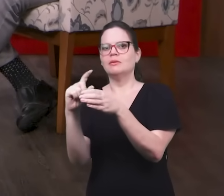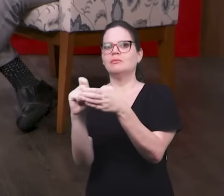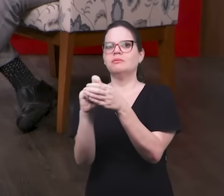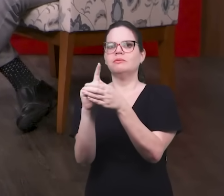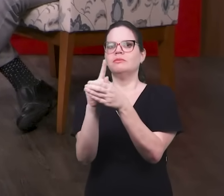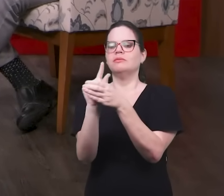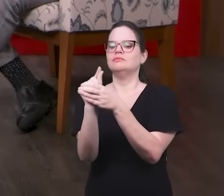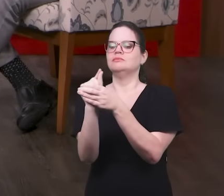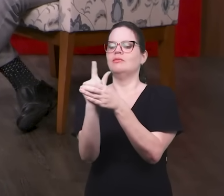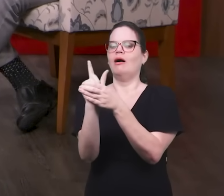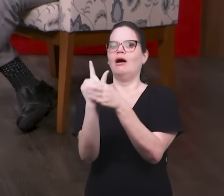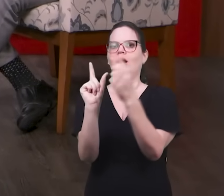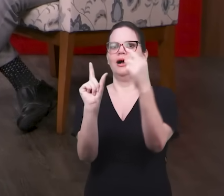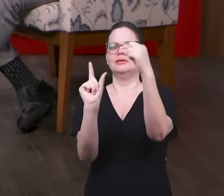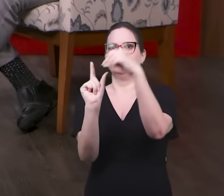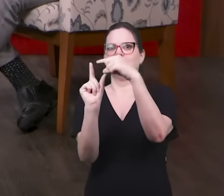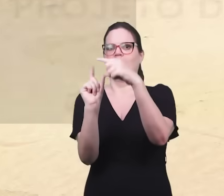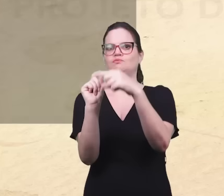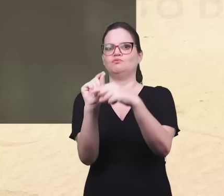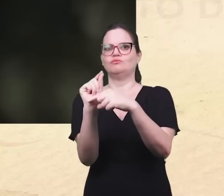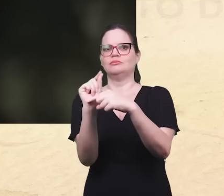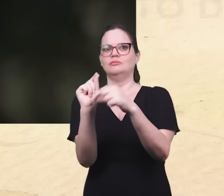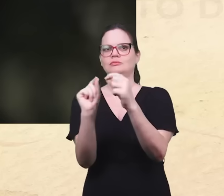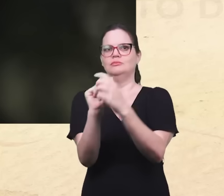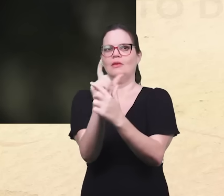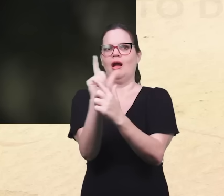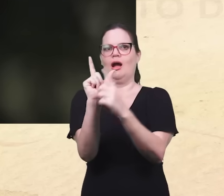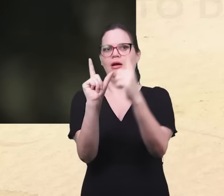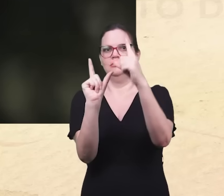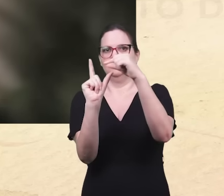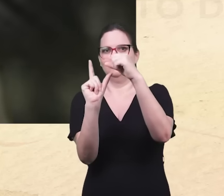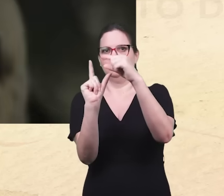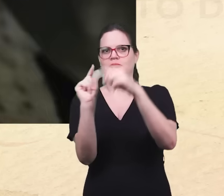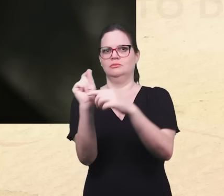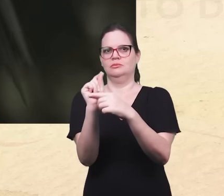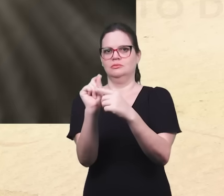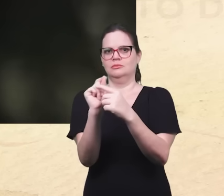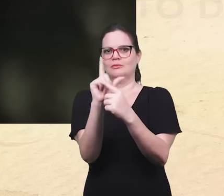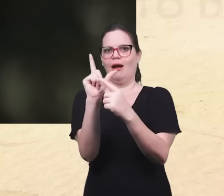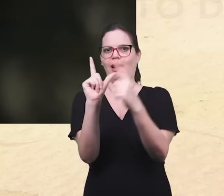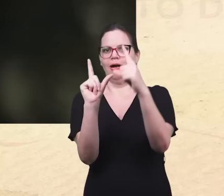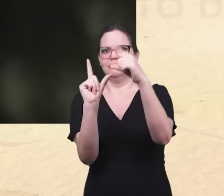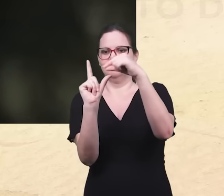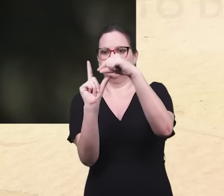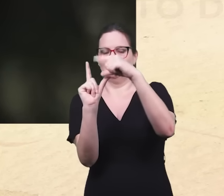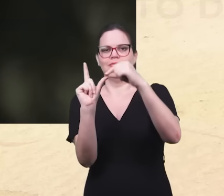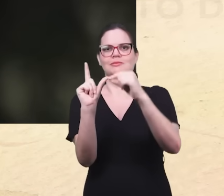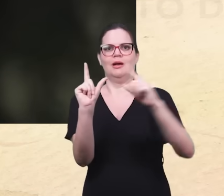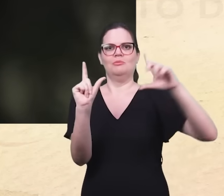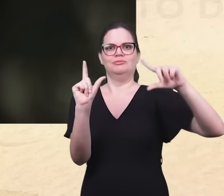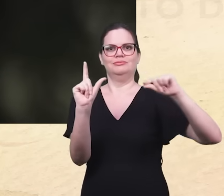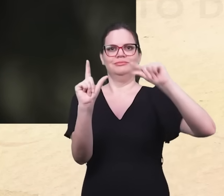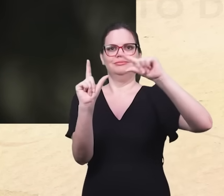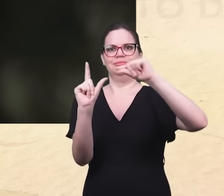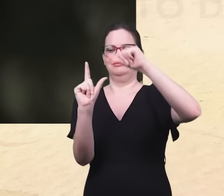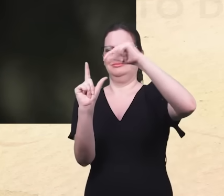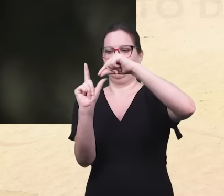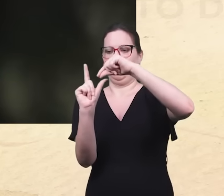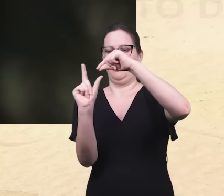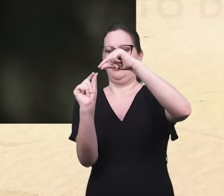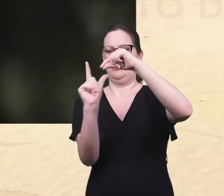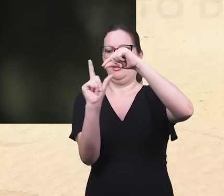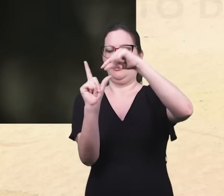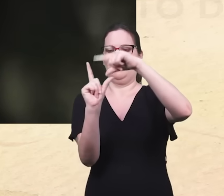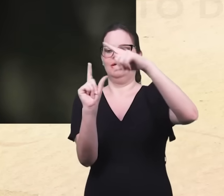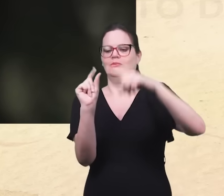o bico e recebe o alimento. A mãe chega, ele já abre o biquinho, essa foto até, e essas imagens correm hoje nos meios